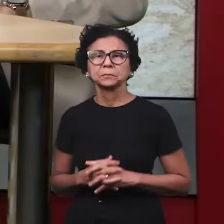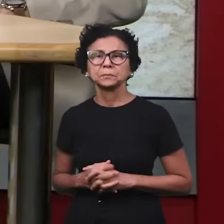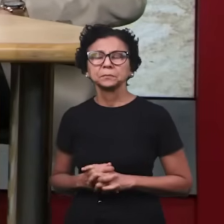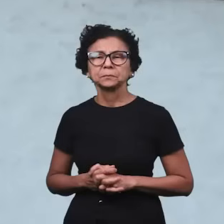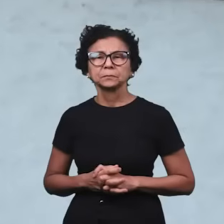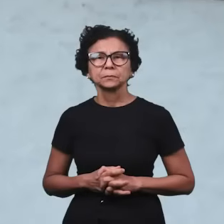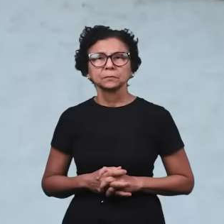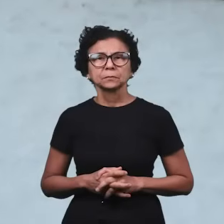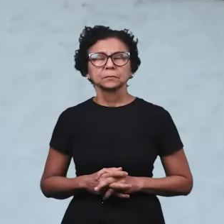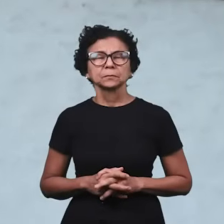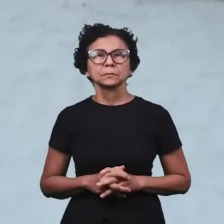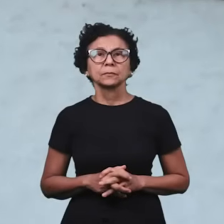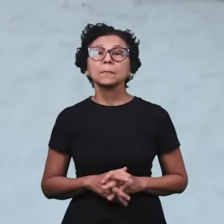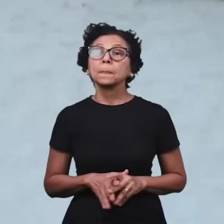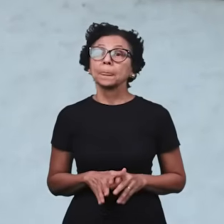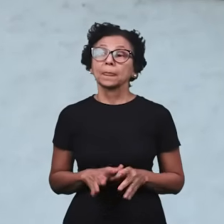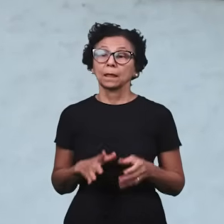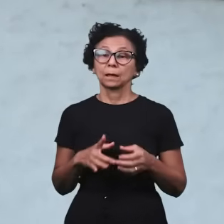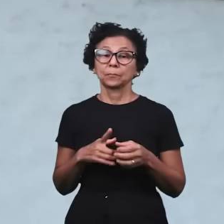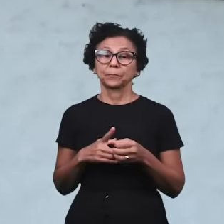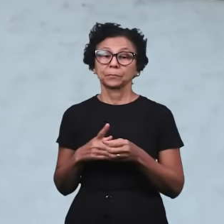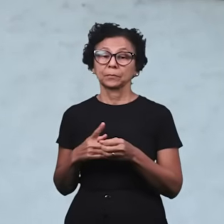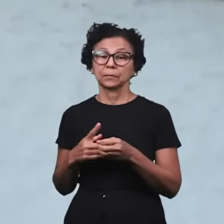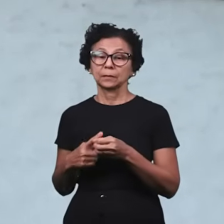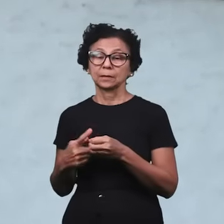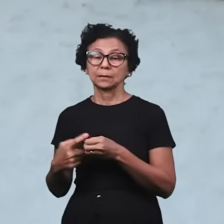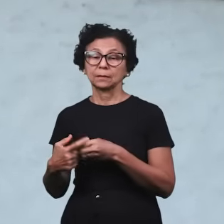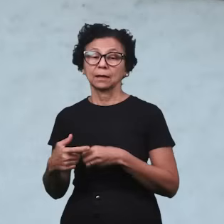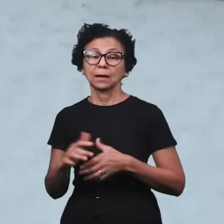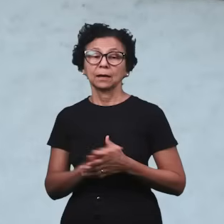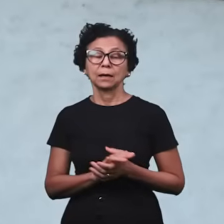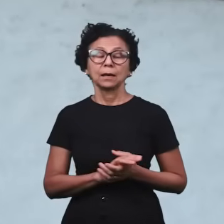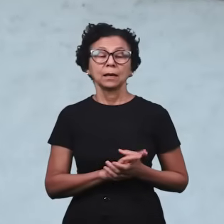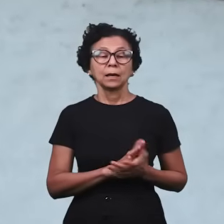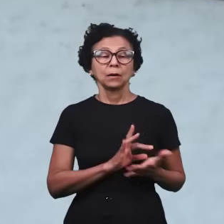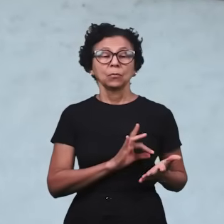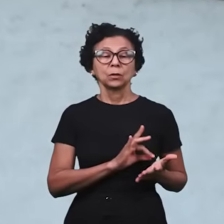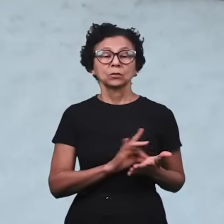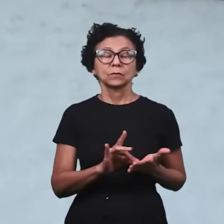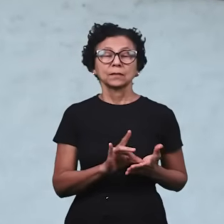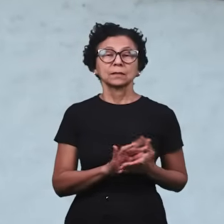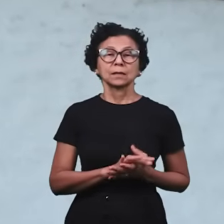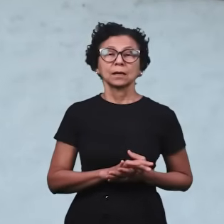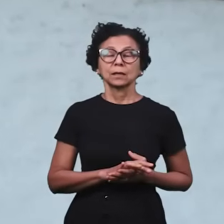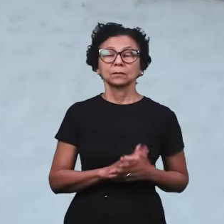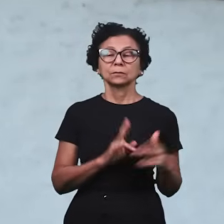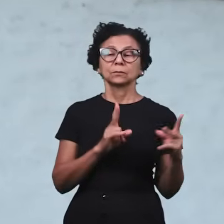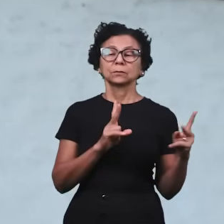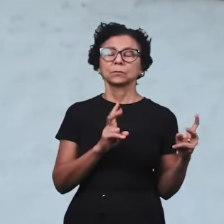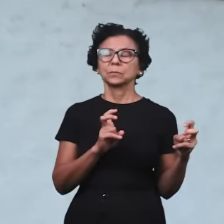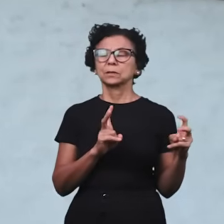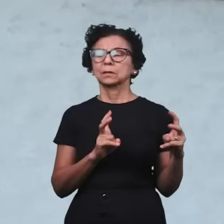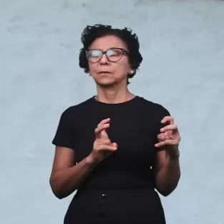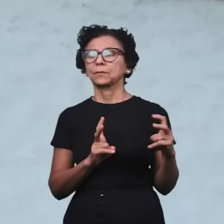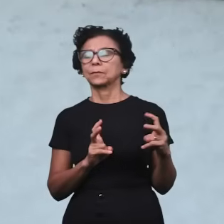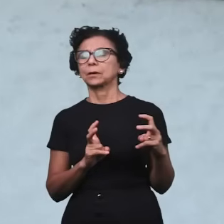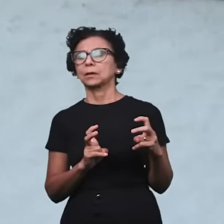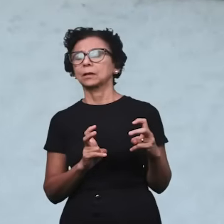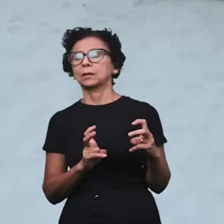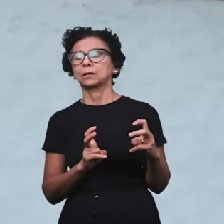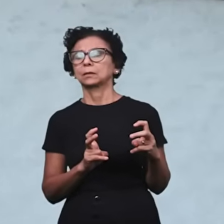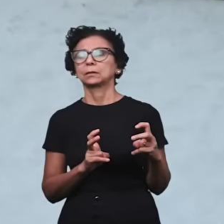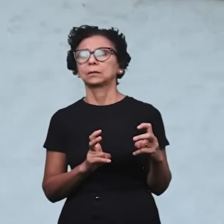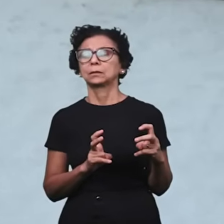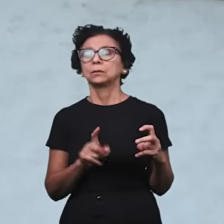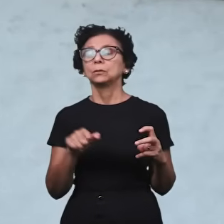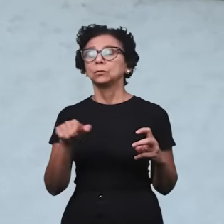ela observada pelo inimigo, pelo adversário de fora, ou seja, ele não sabia o